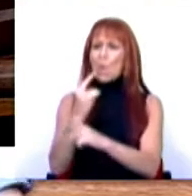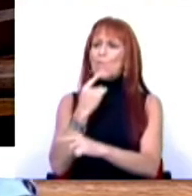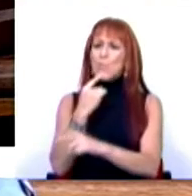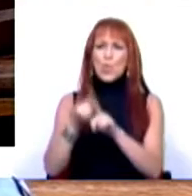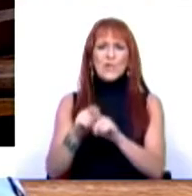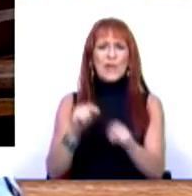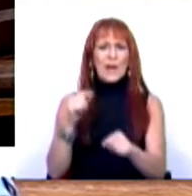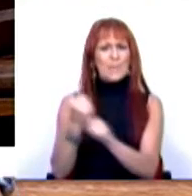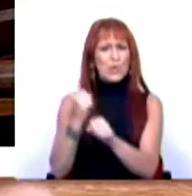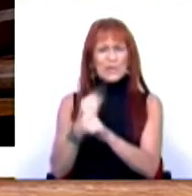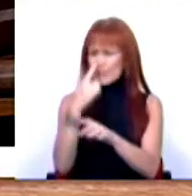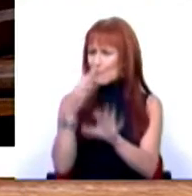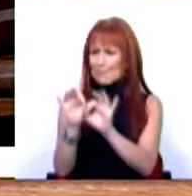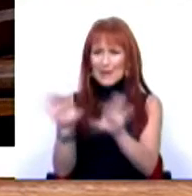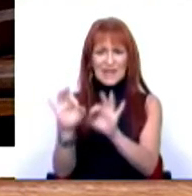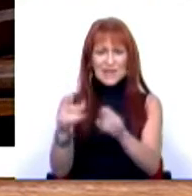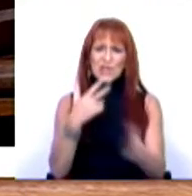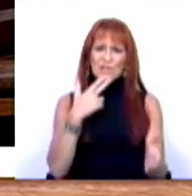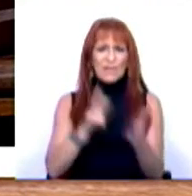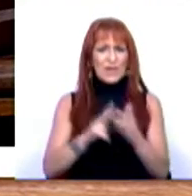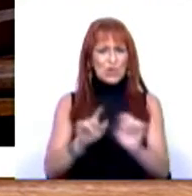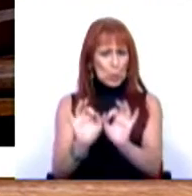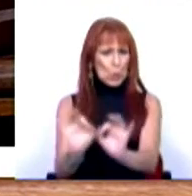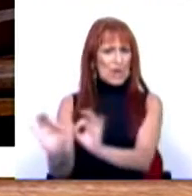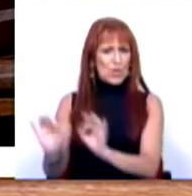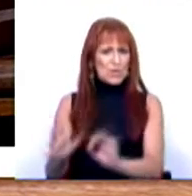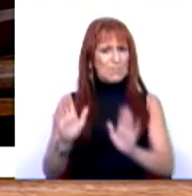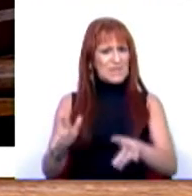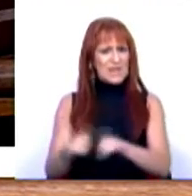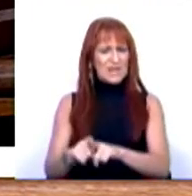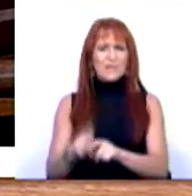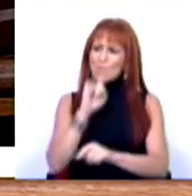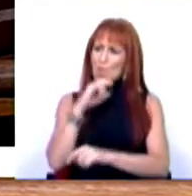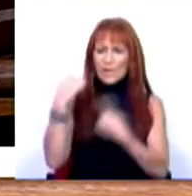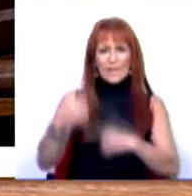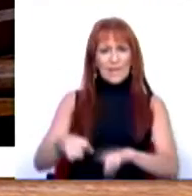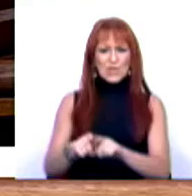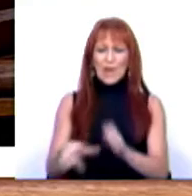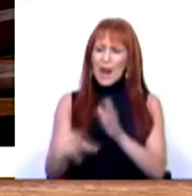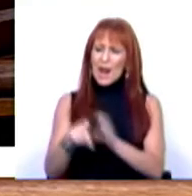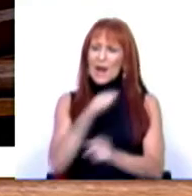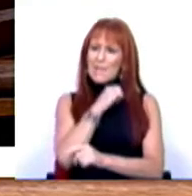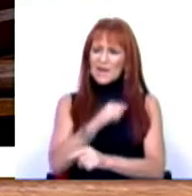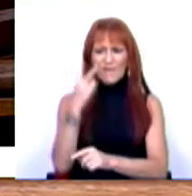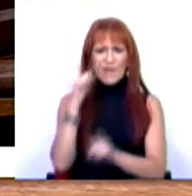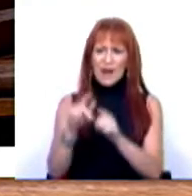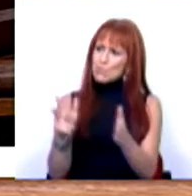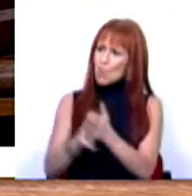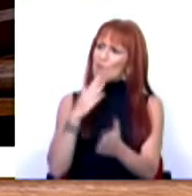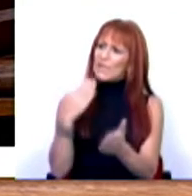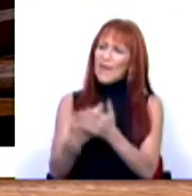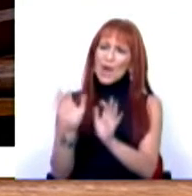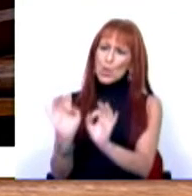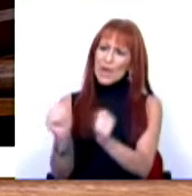em missões idênticas, verdadeiros cuidadores que devem ter a possibilidade de legalmente ver ser reconhecido